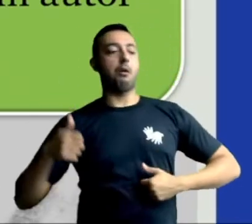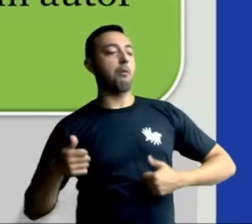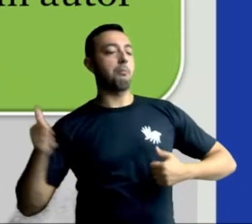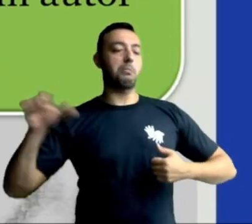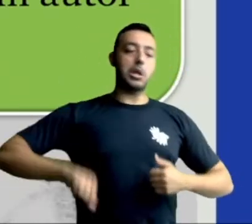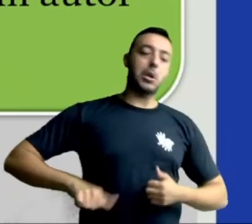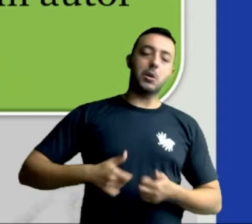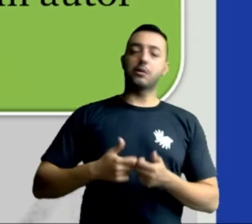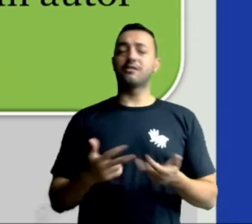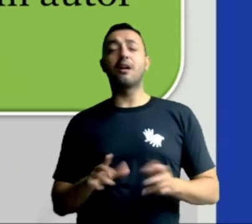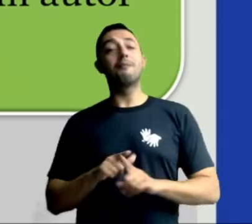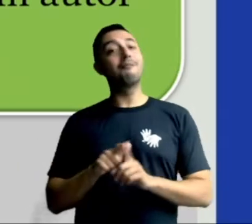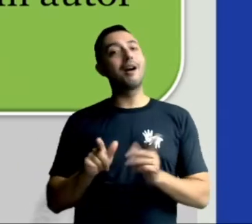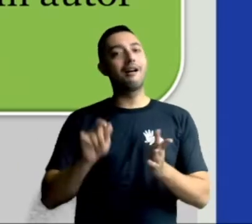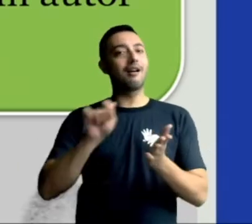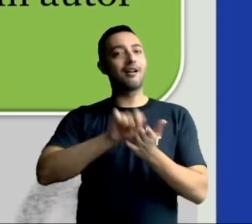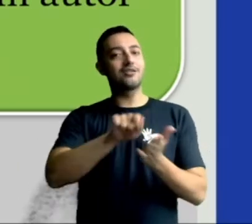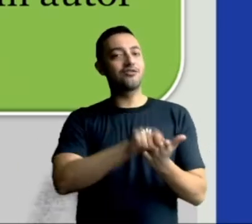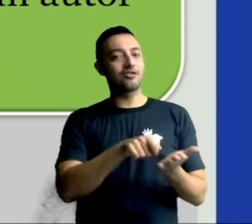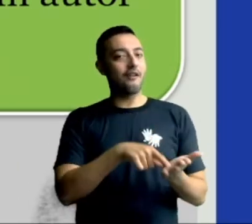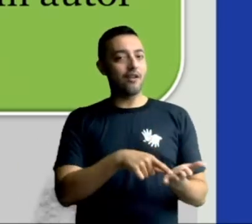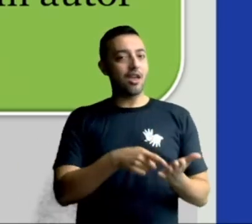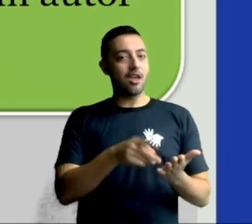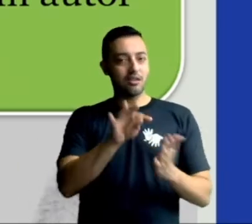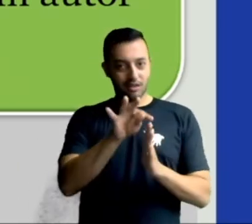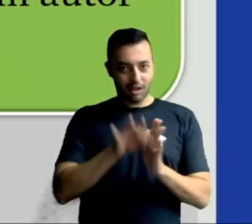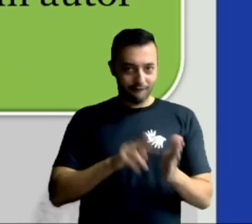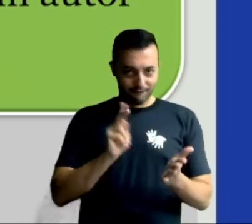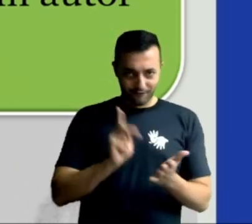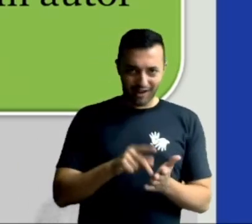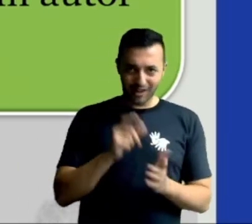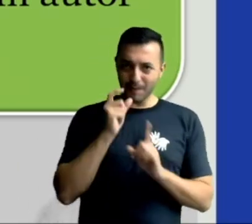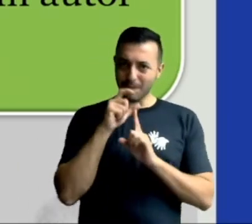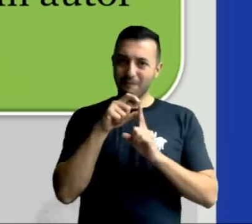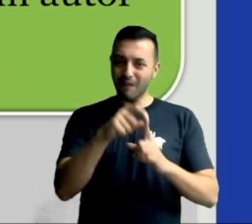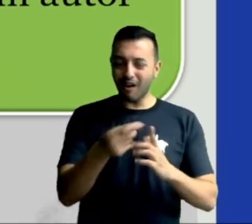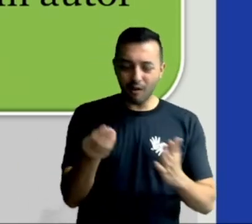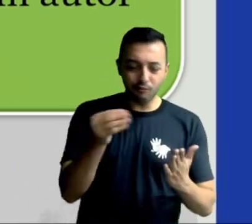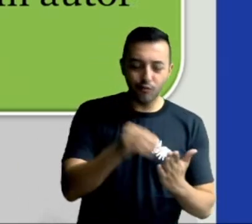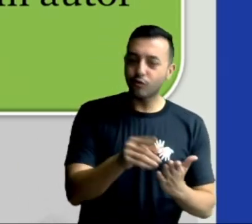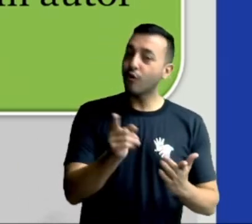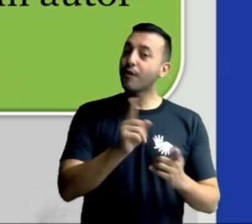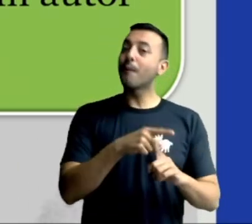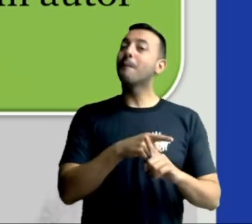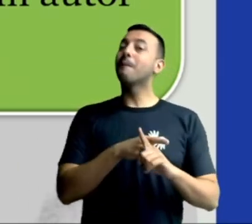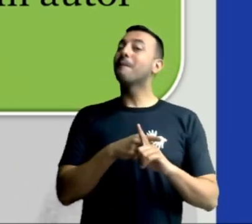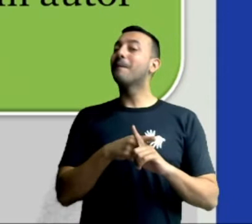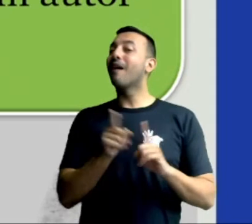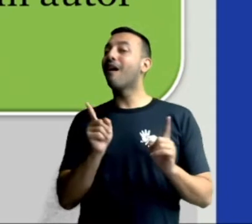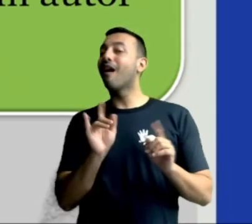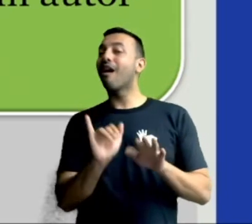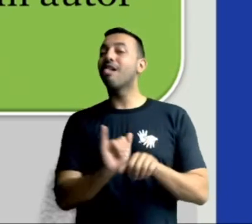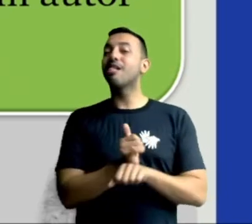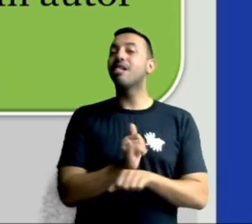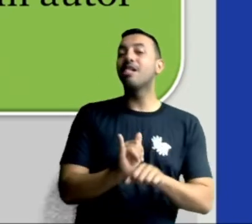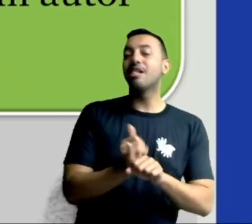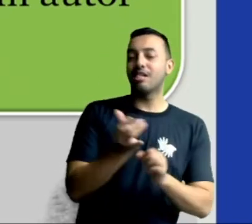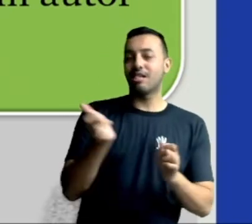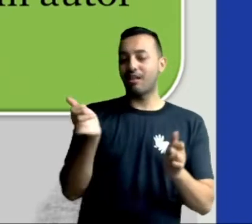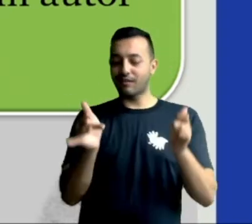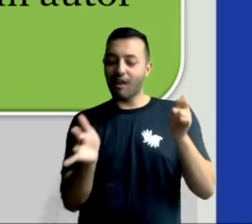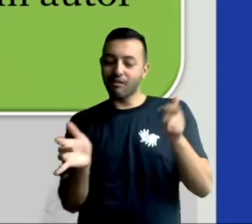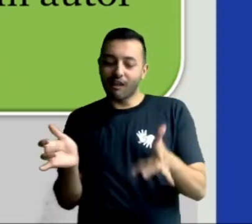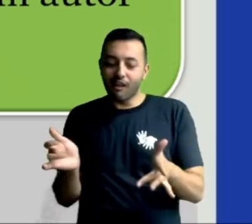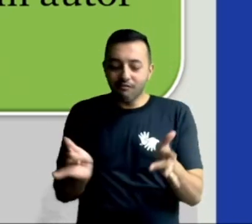algo, mas ele não deixou isso claramente no teu texto. Mas ele deu algumas pistas que deixou você